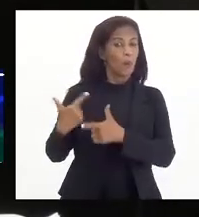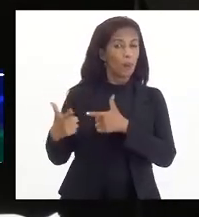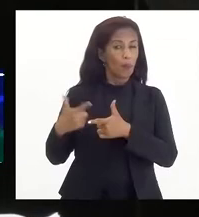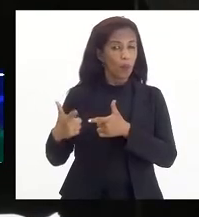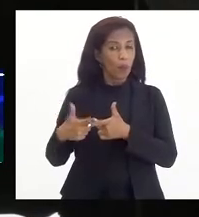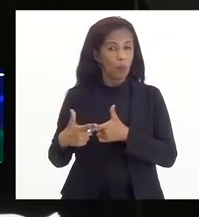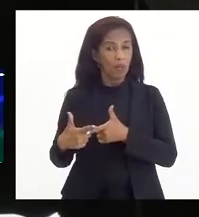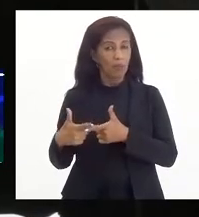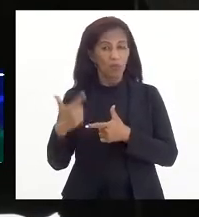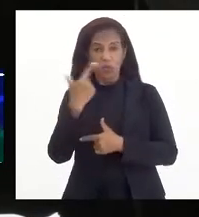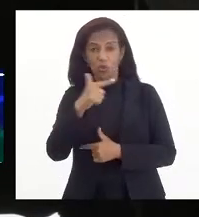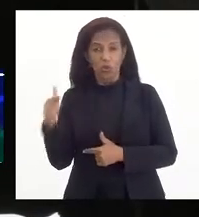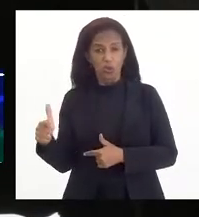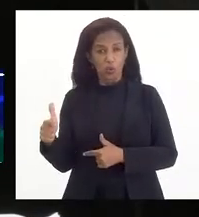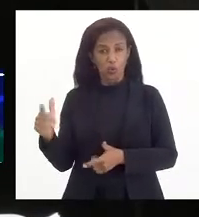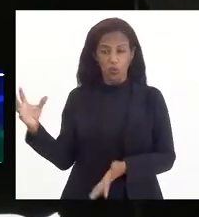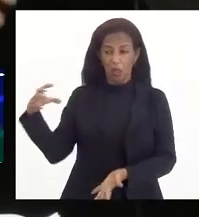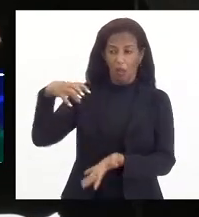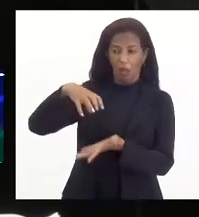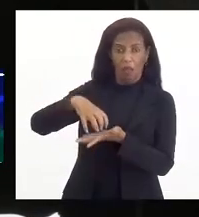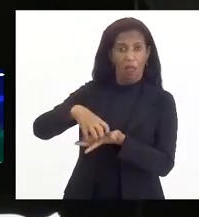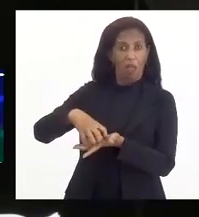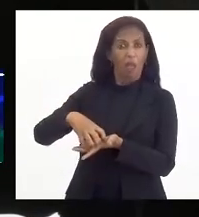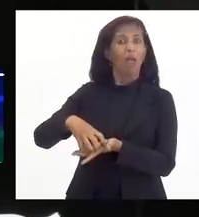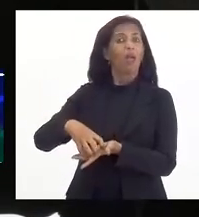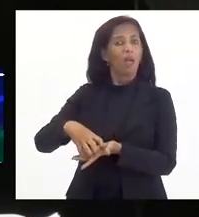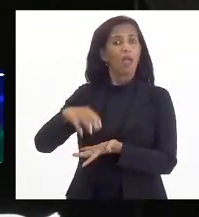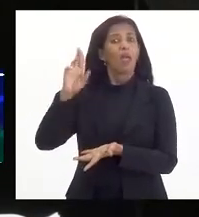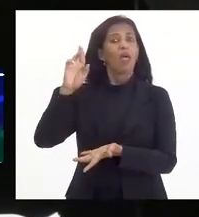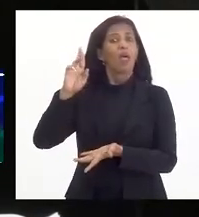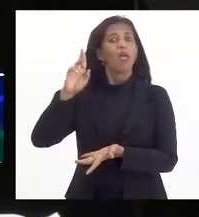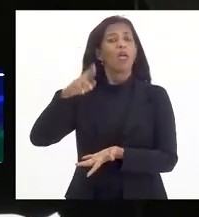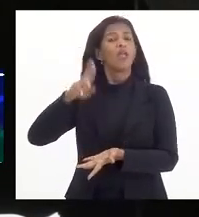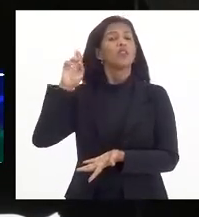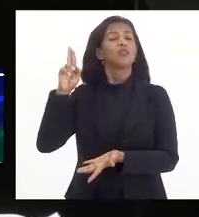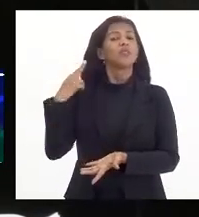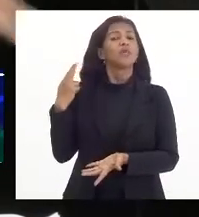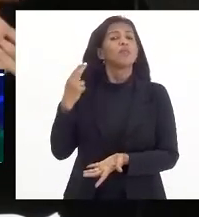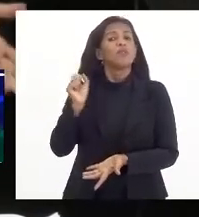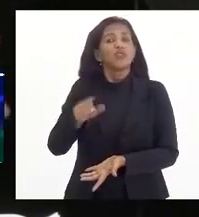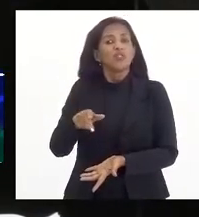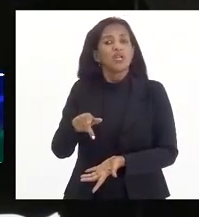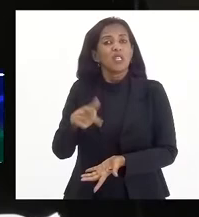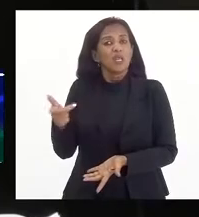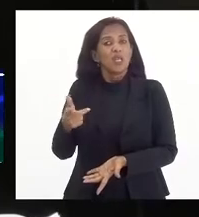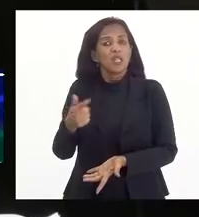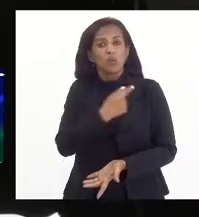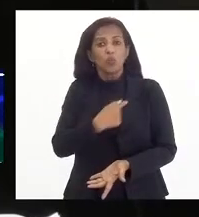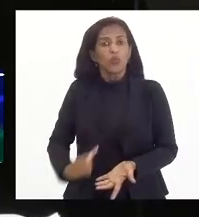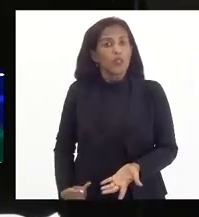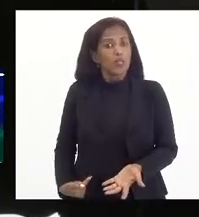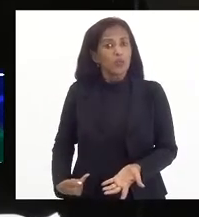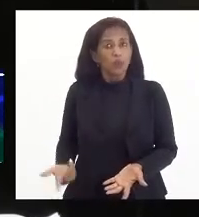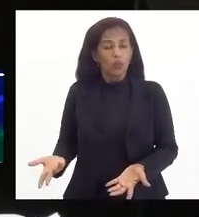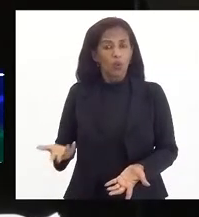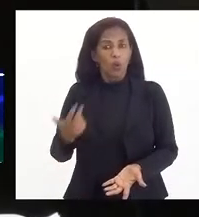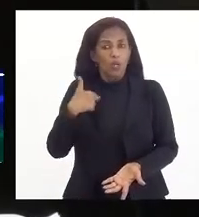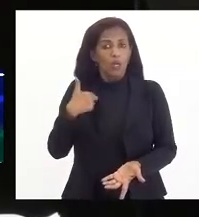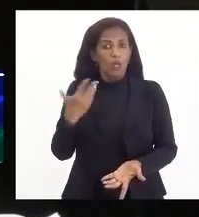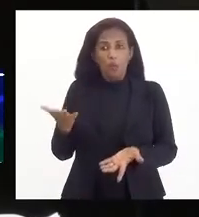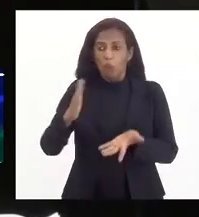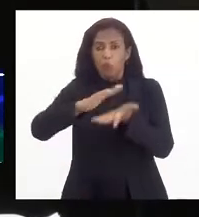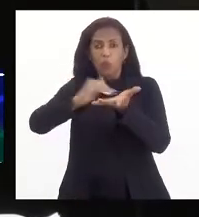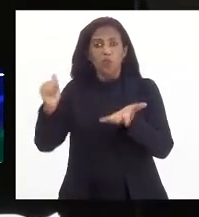de não ter o campo a responsabilidade como eu do Estado agora eu nunca vi alguém que ele Xingu uma universidade ainda mais uma região